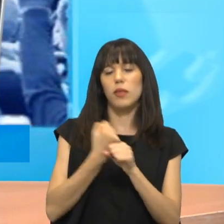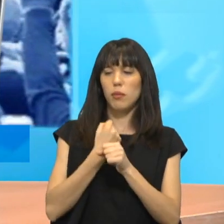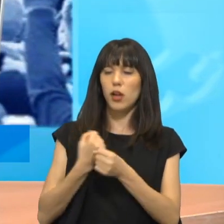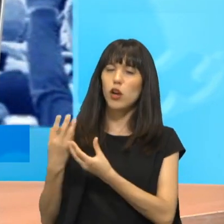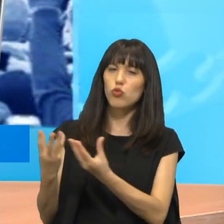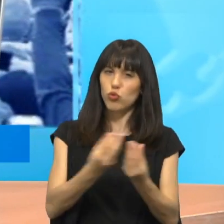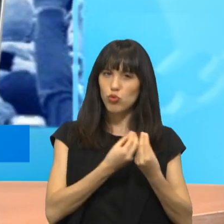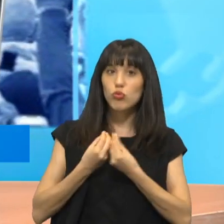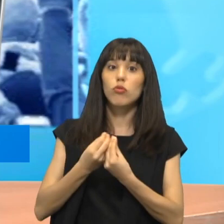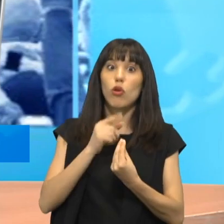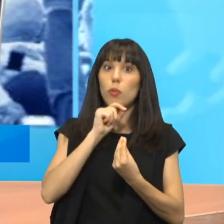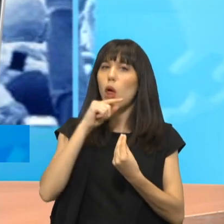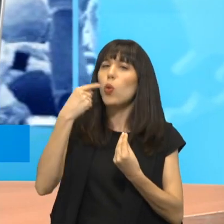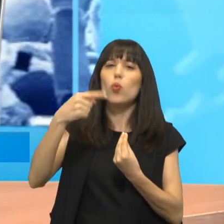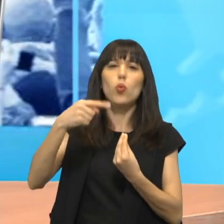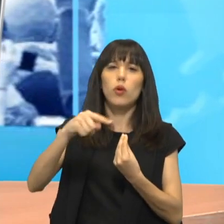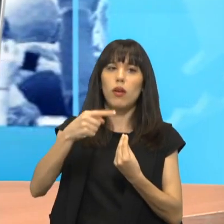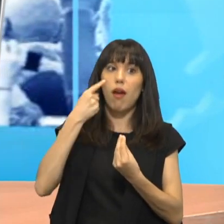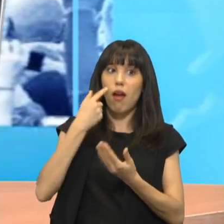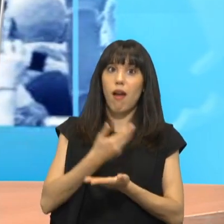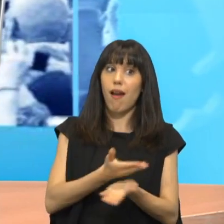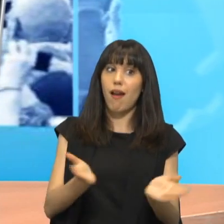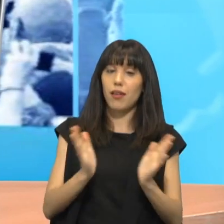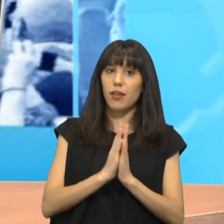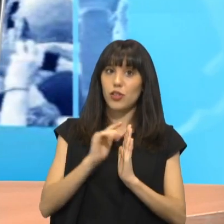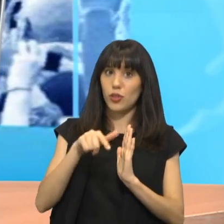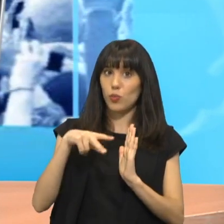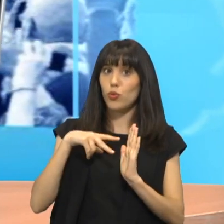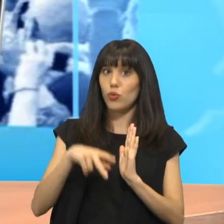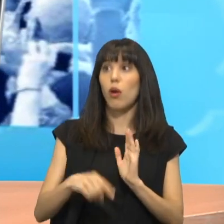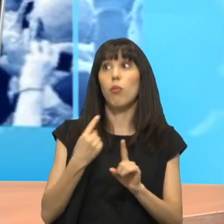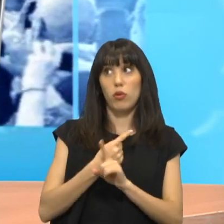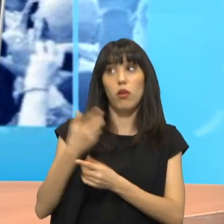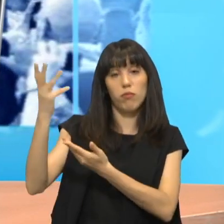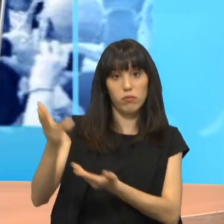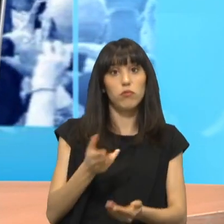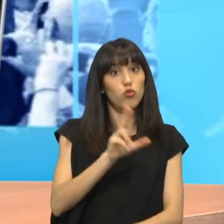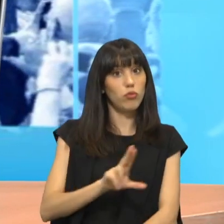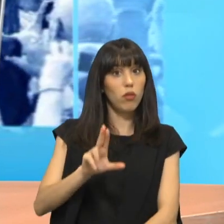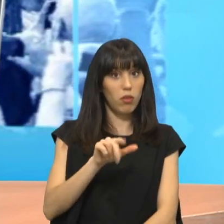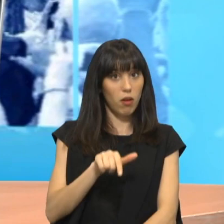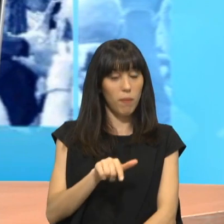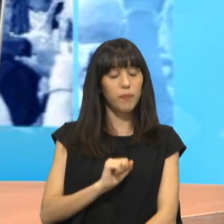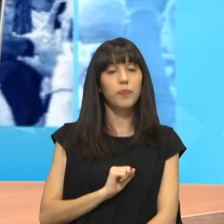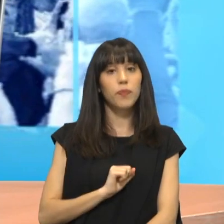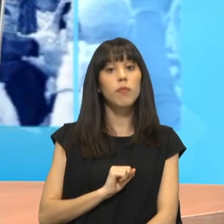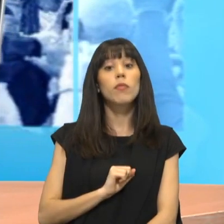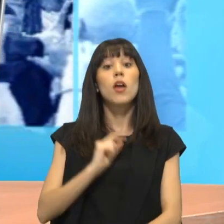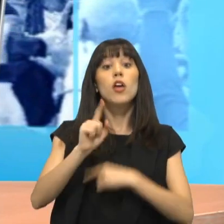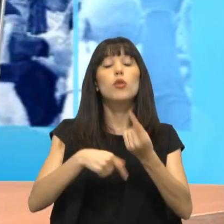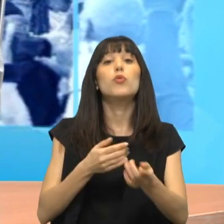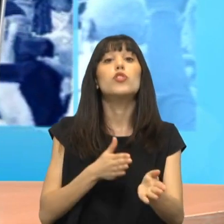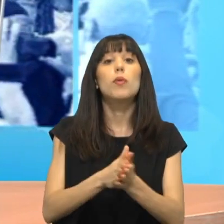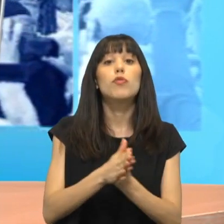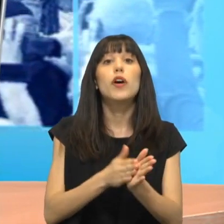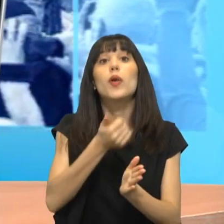que são oportunidades únicas que são apresentadas à Igreja em Portugal, porque vai acolher a jornada. Como vão ser aproveitadas ou não,